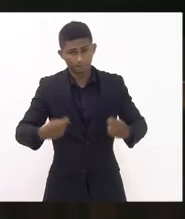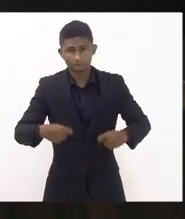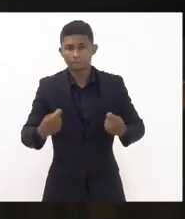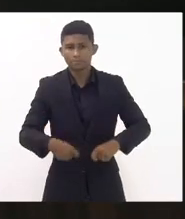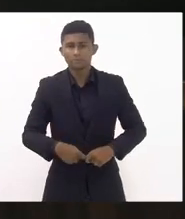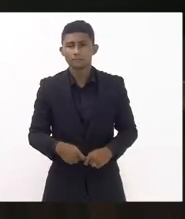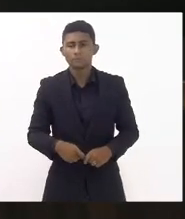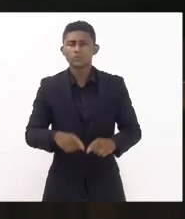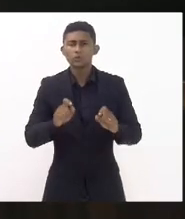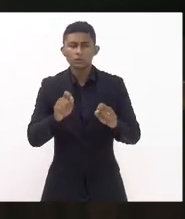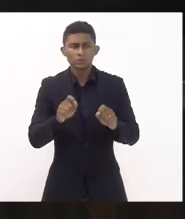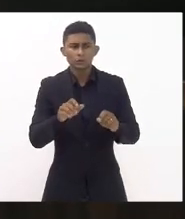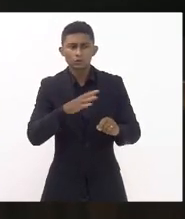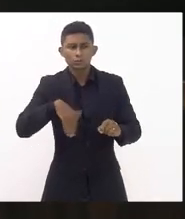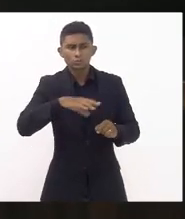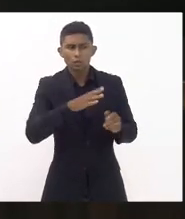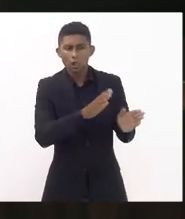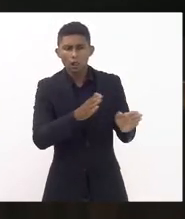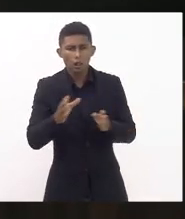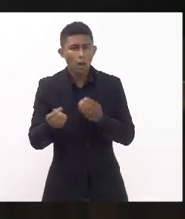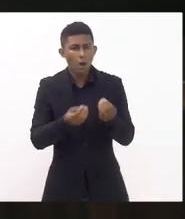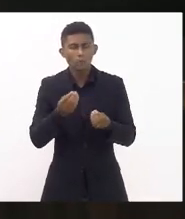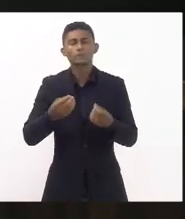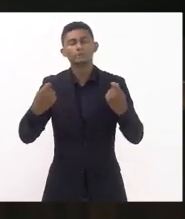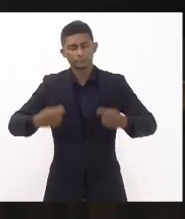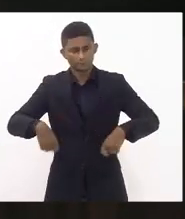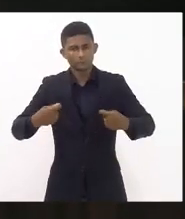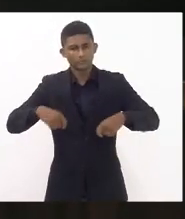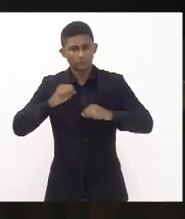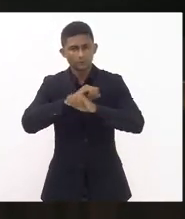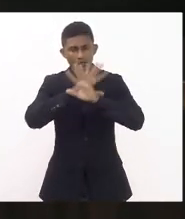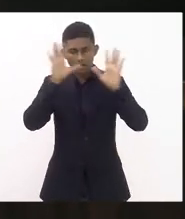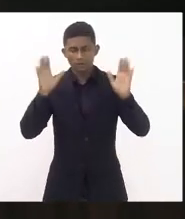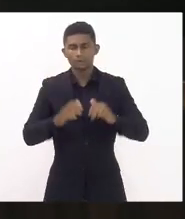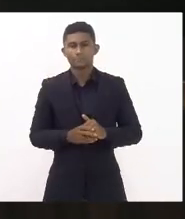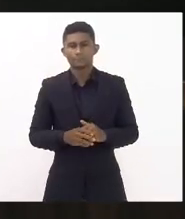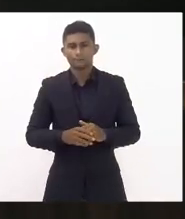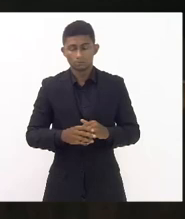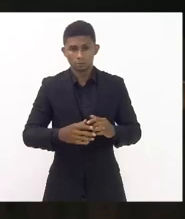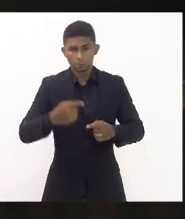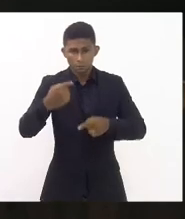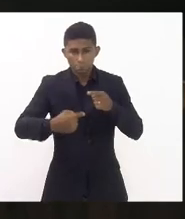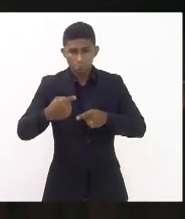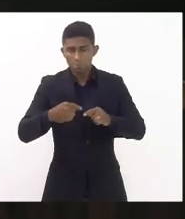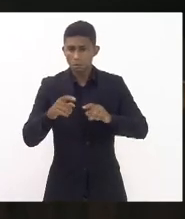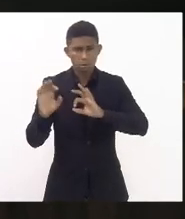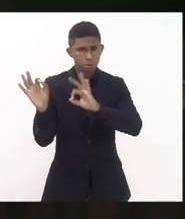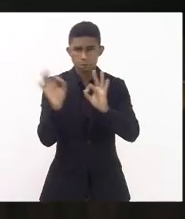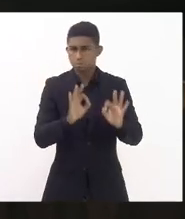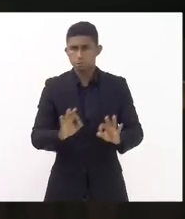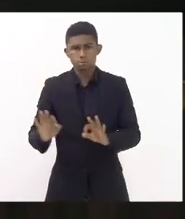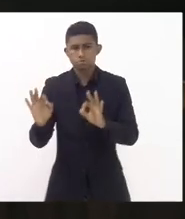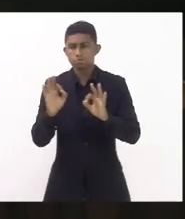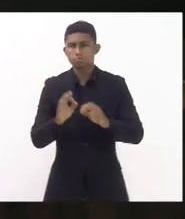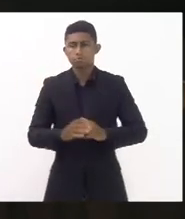do processo e da outras providências. Em discussão, não havendo quem queira discutir, encerrada a